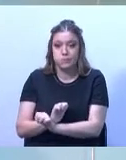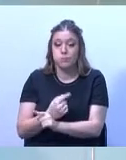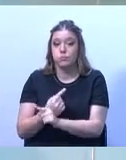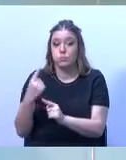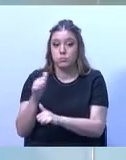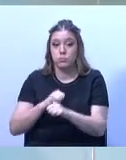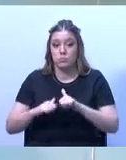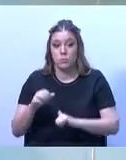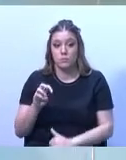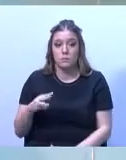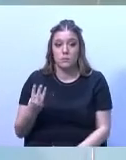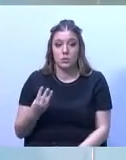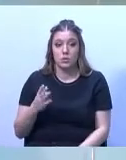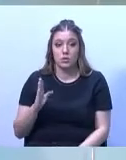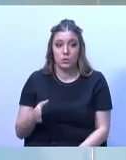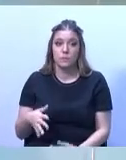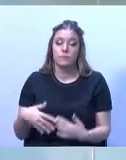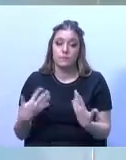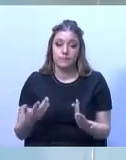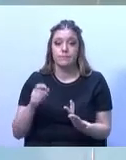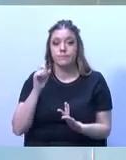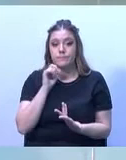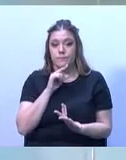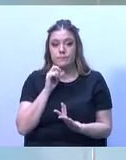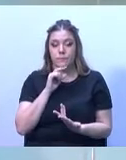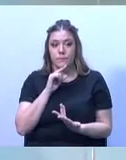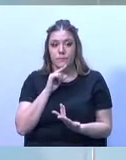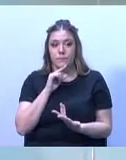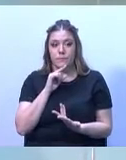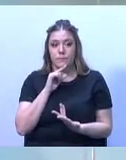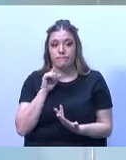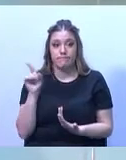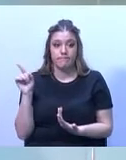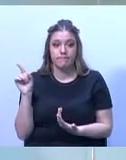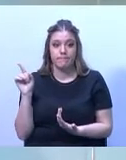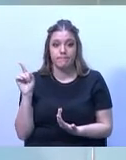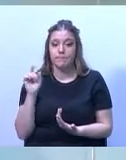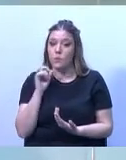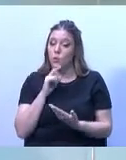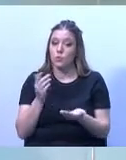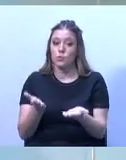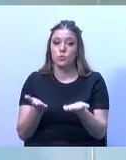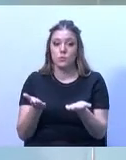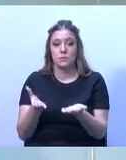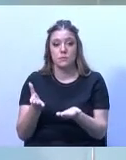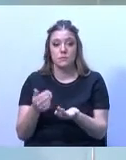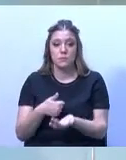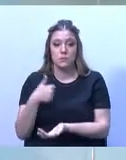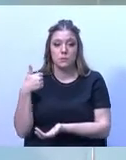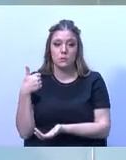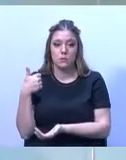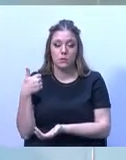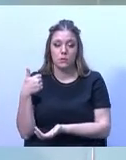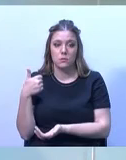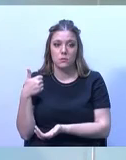3 cirurgias, ainda mais, provavelmente, este dispositivo, este silicone, ainda mais surtiria